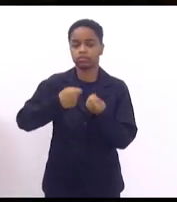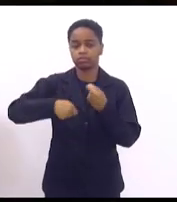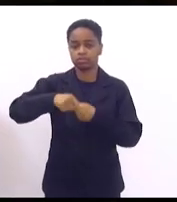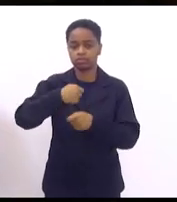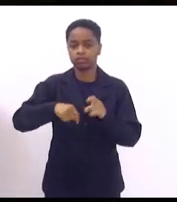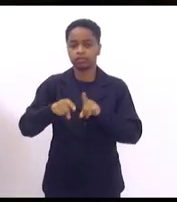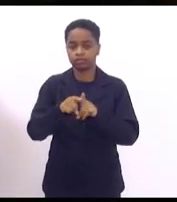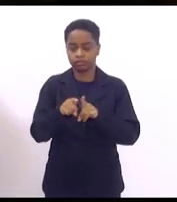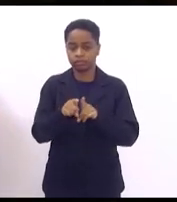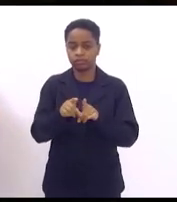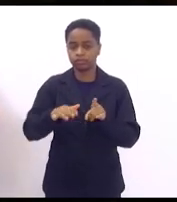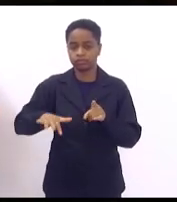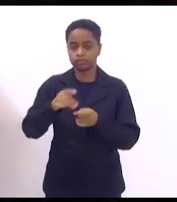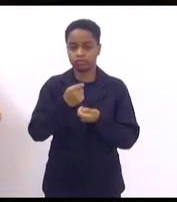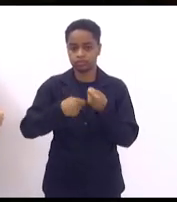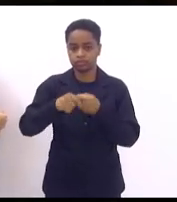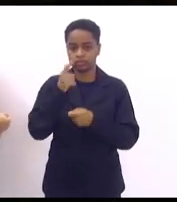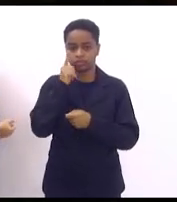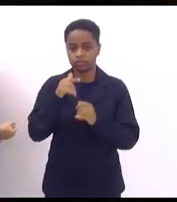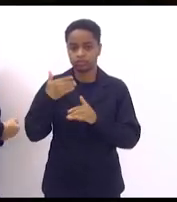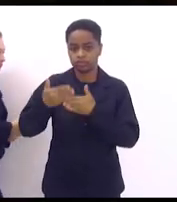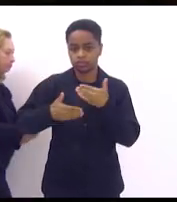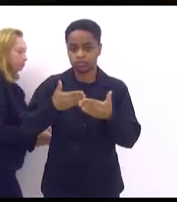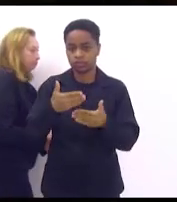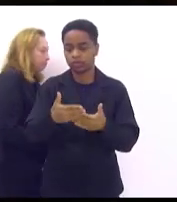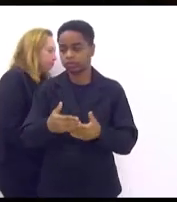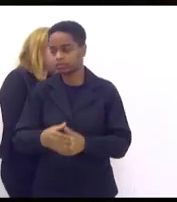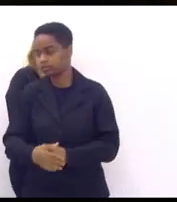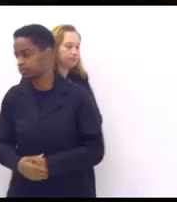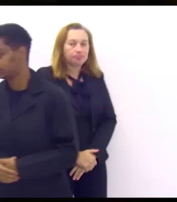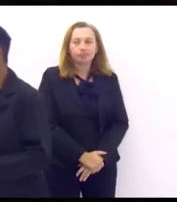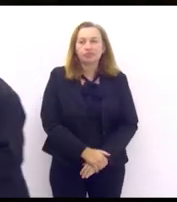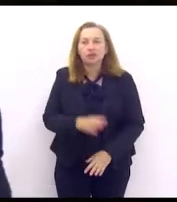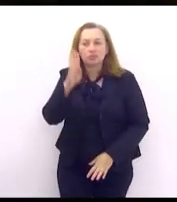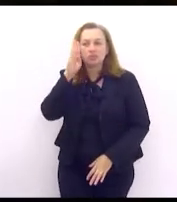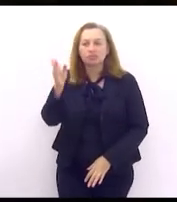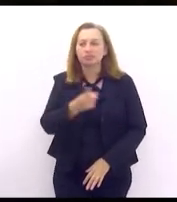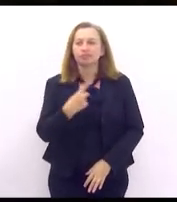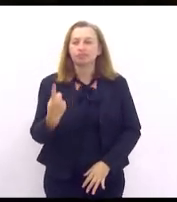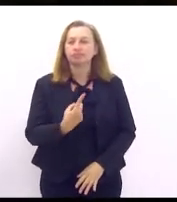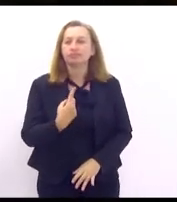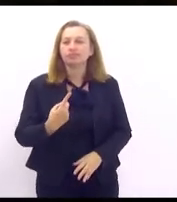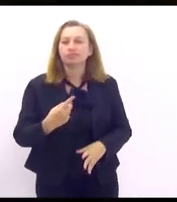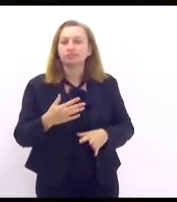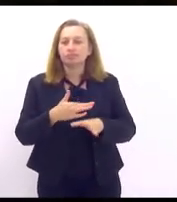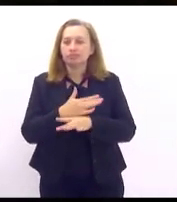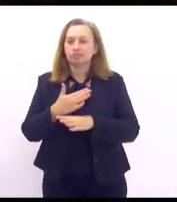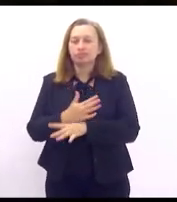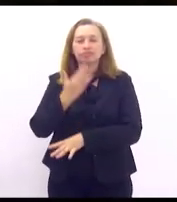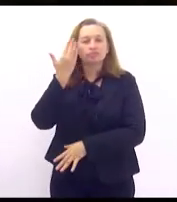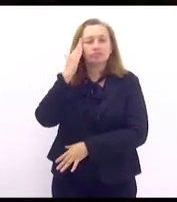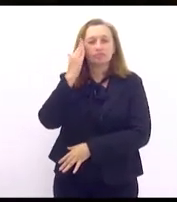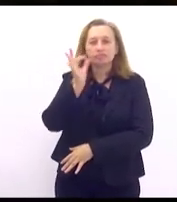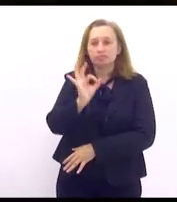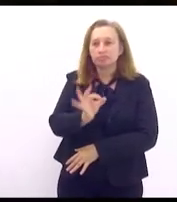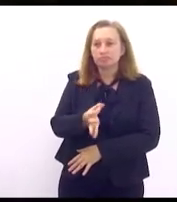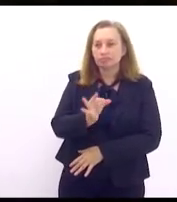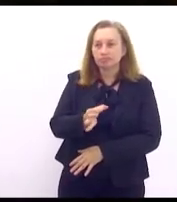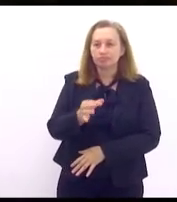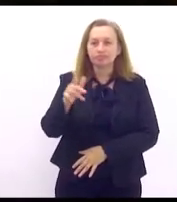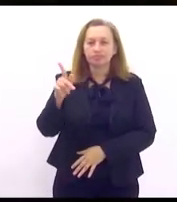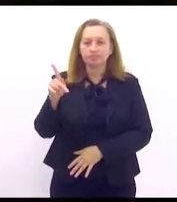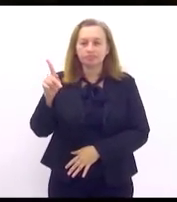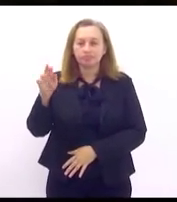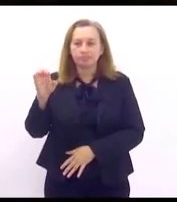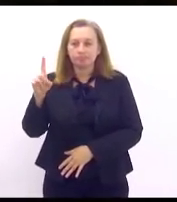que os complexos econômicos possam se desenvolver, principalmente nas nossas cidades, entender regionalmente, e isso PEDES também